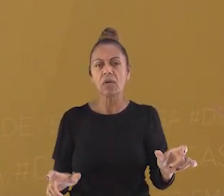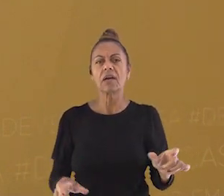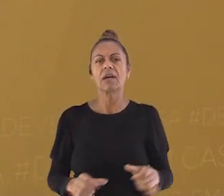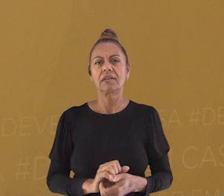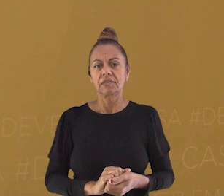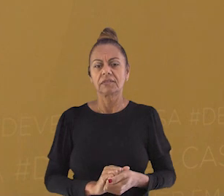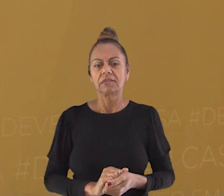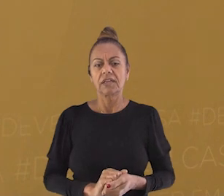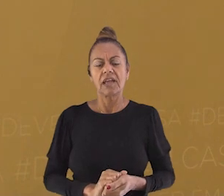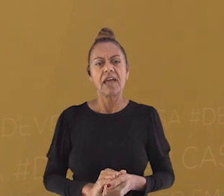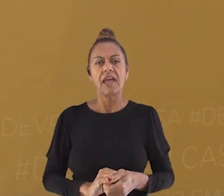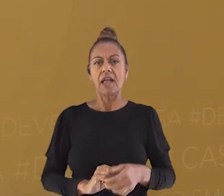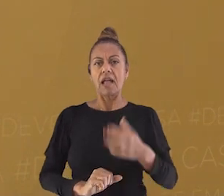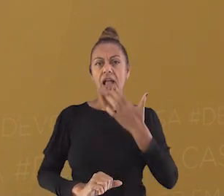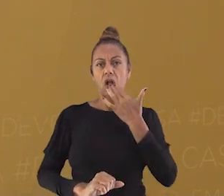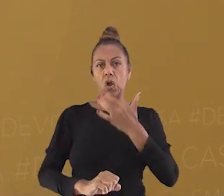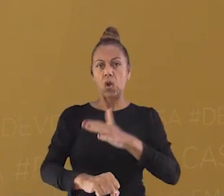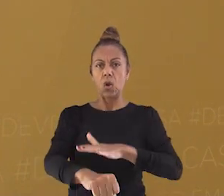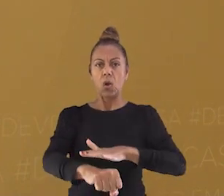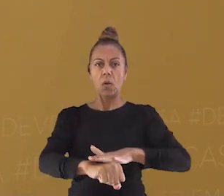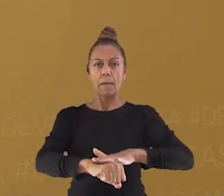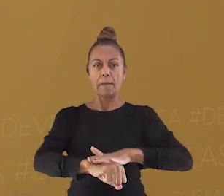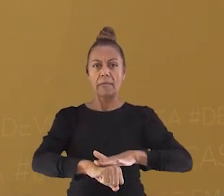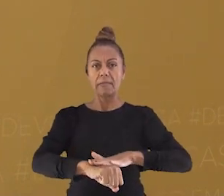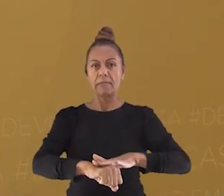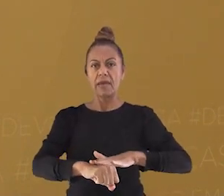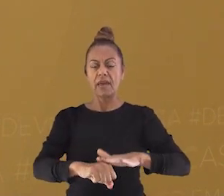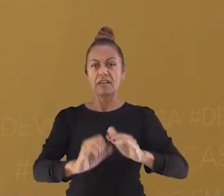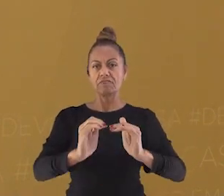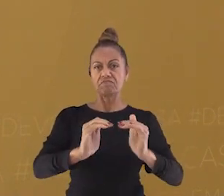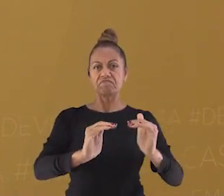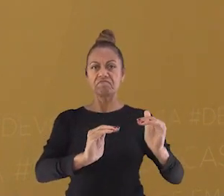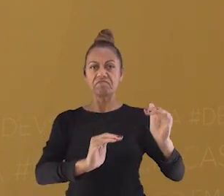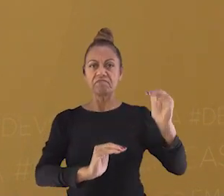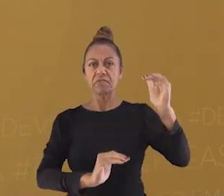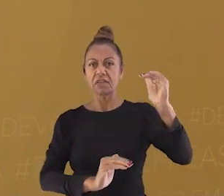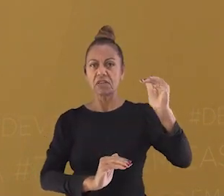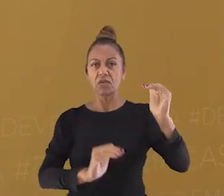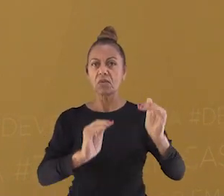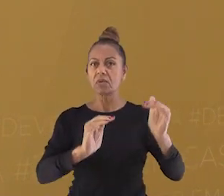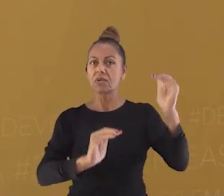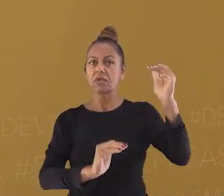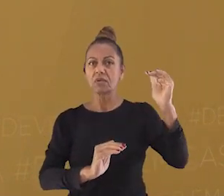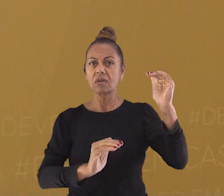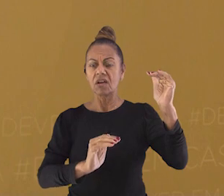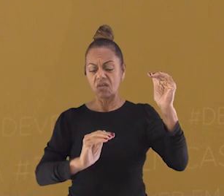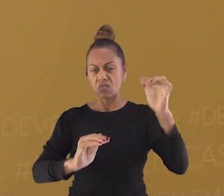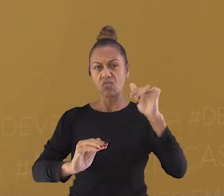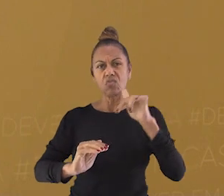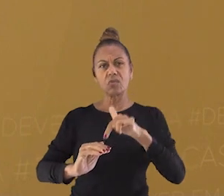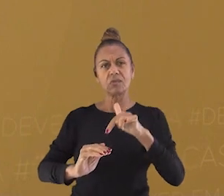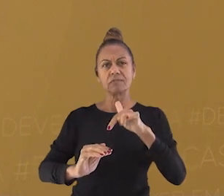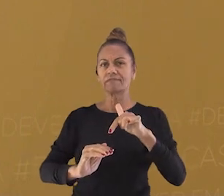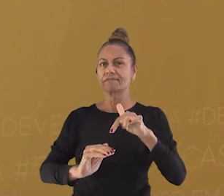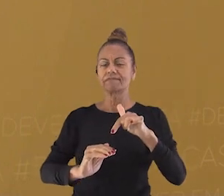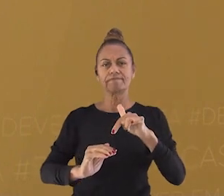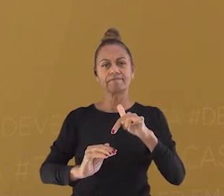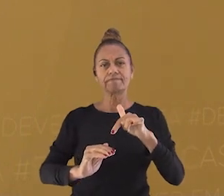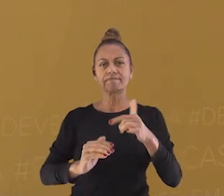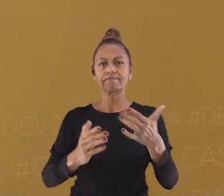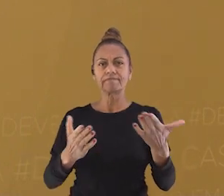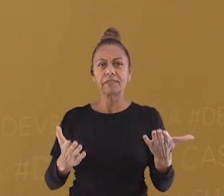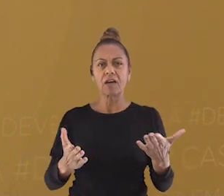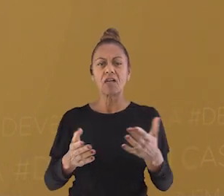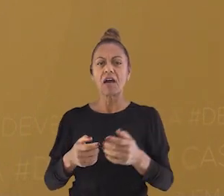cor de pele, pela sua religião e por seus costumes, tornando assim o outro inferior a ele e, por